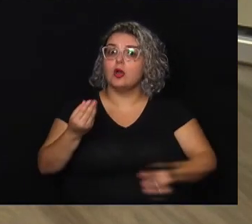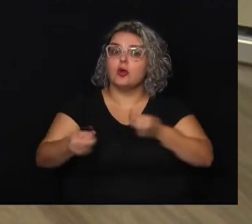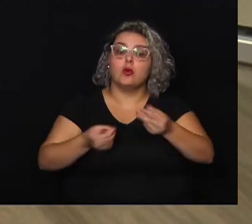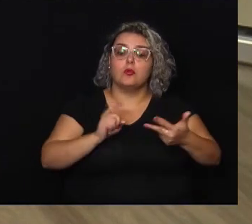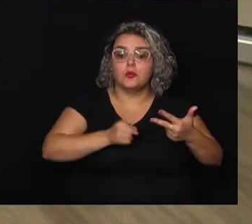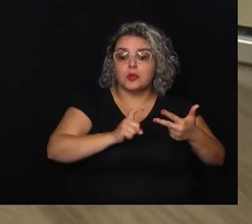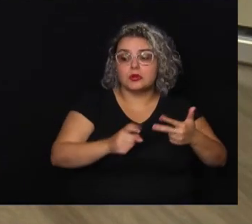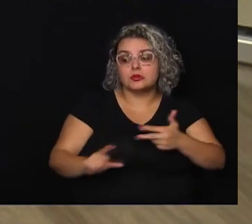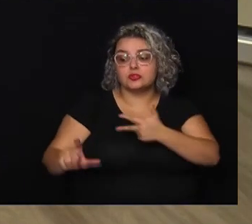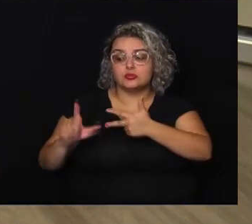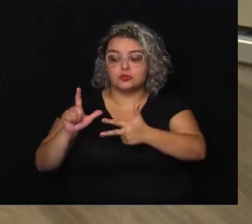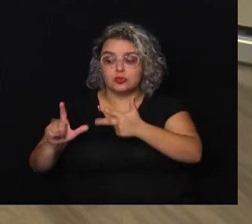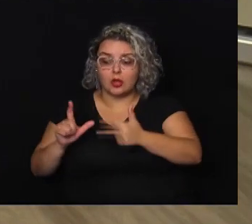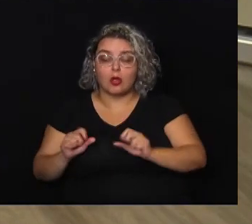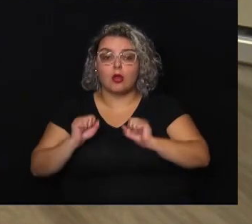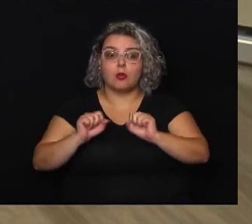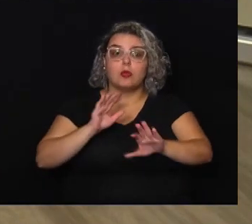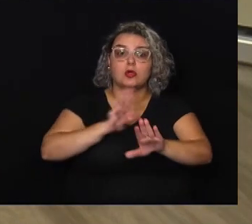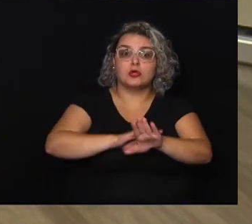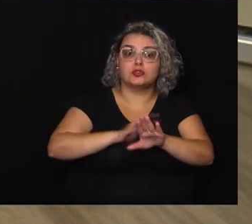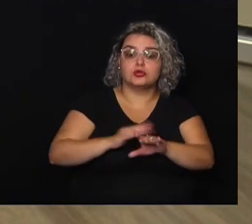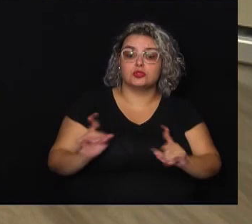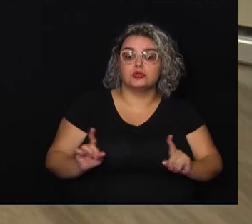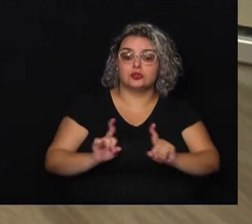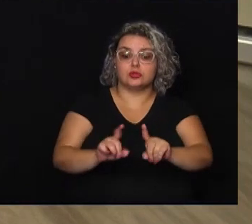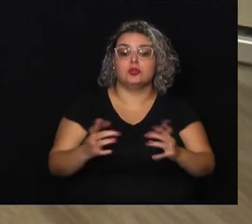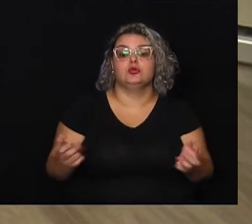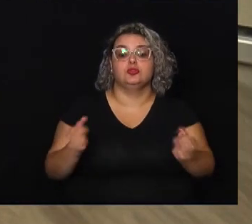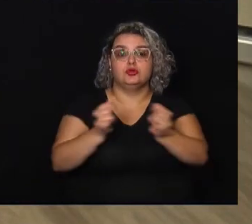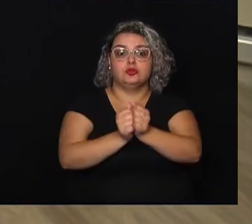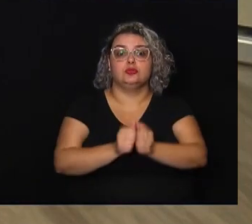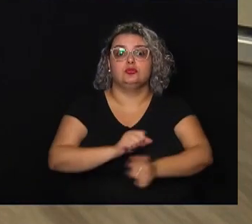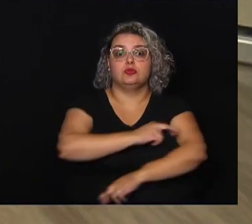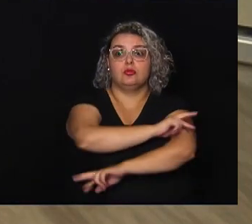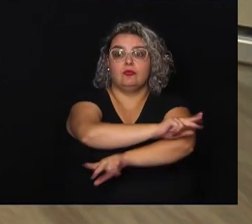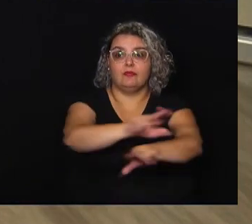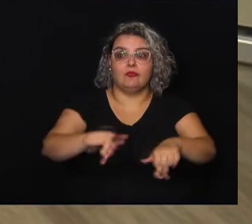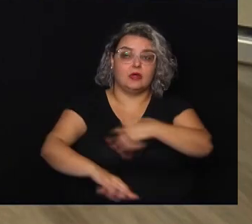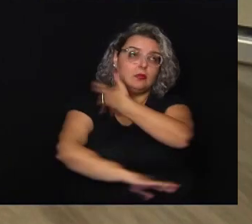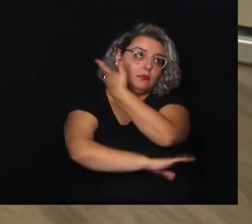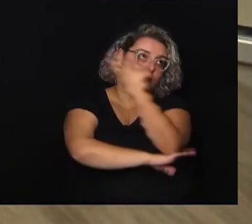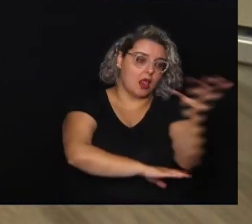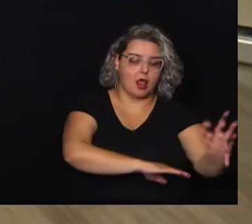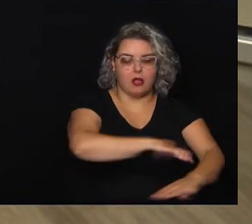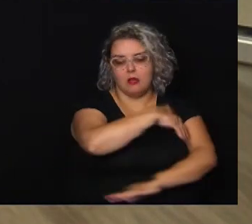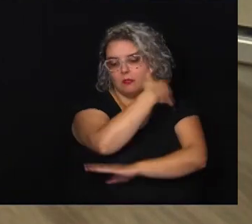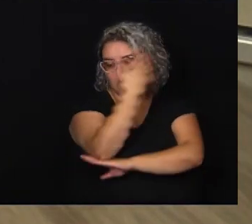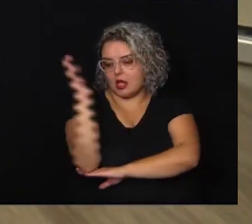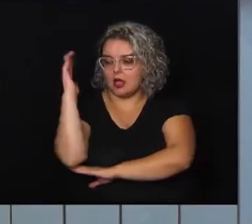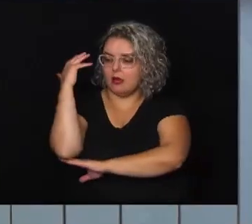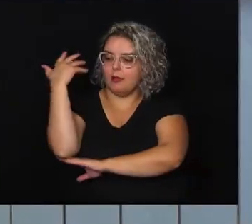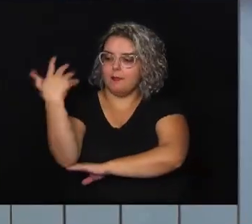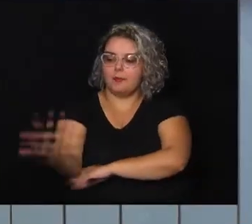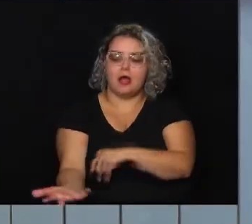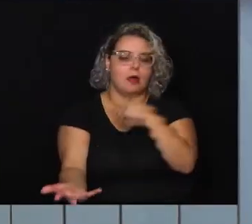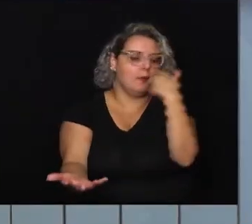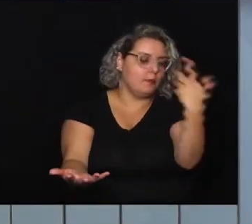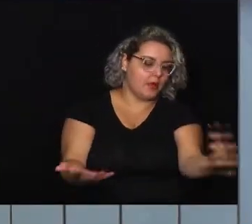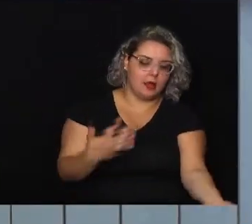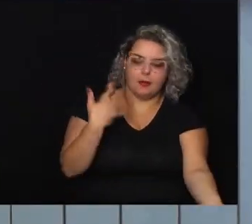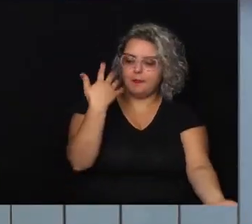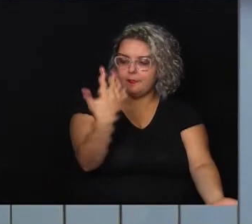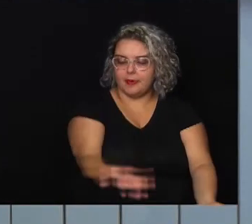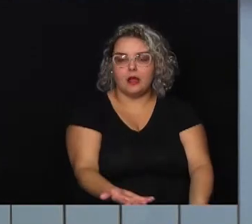Legislativo, eles podem atuar juntos com tantas árvores caindo. Pois é. Hoje, por exemplo, eu tenho uma reunião à tarde